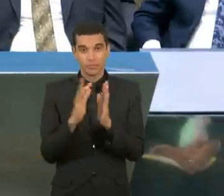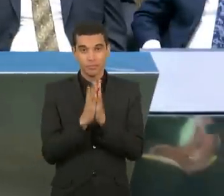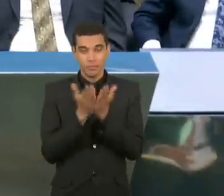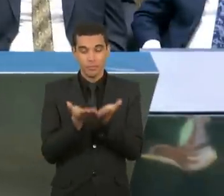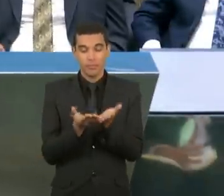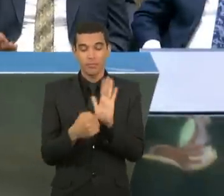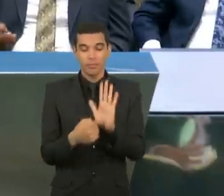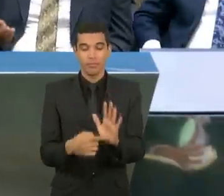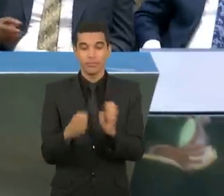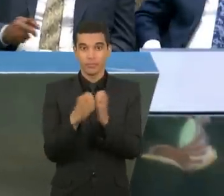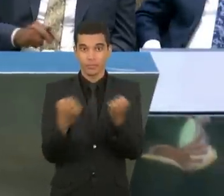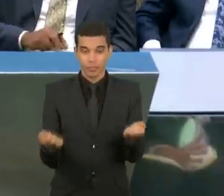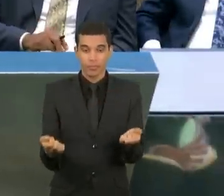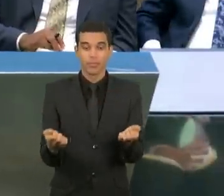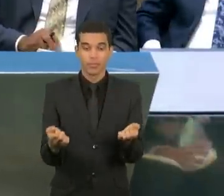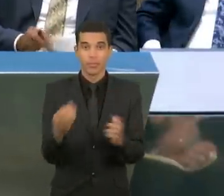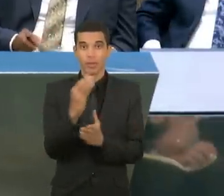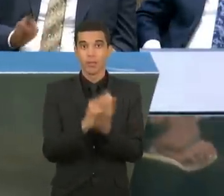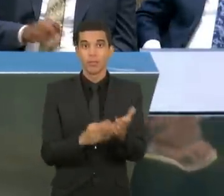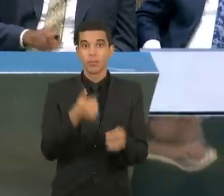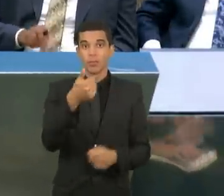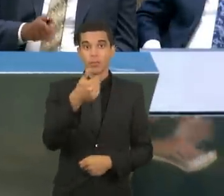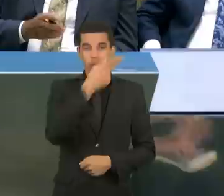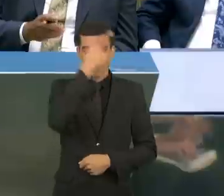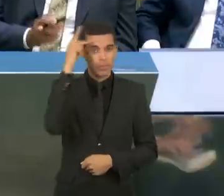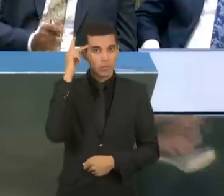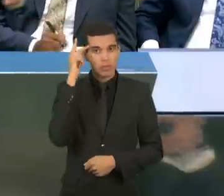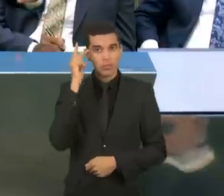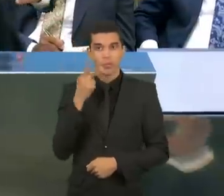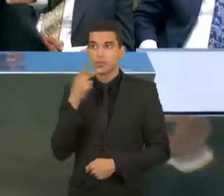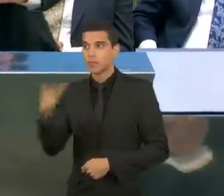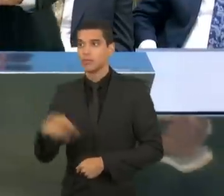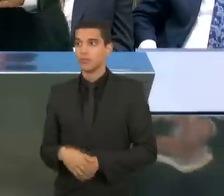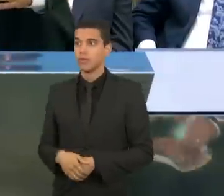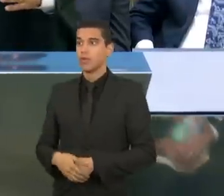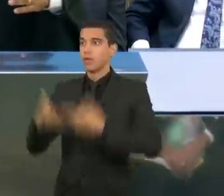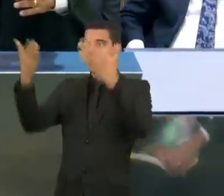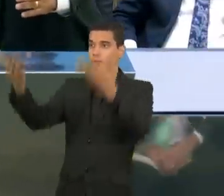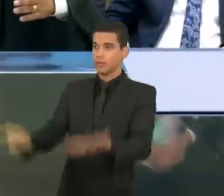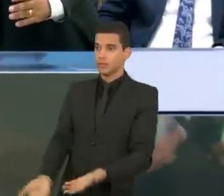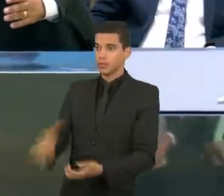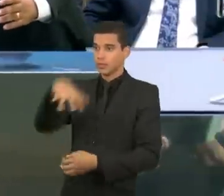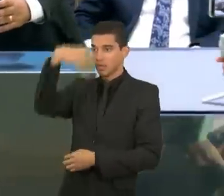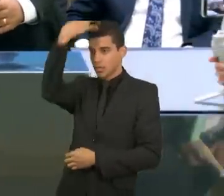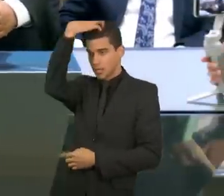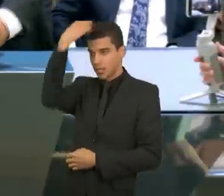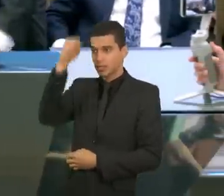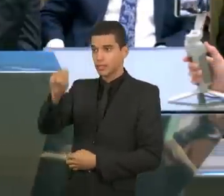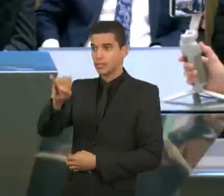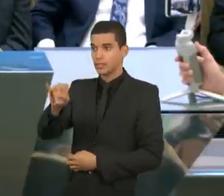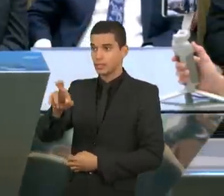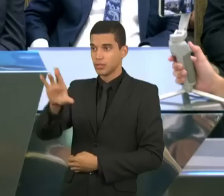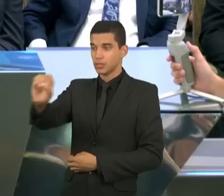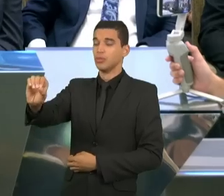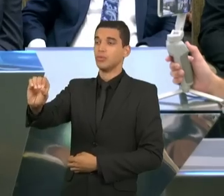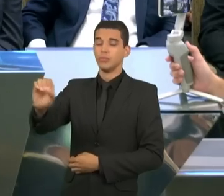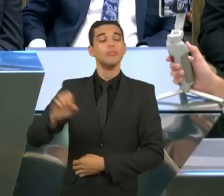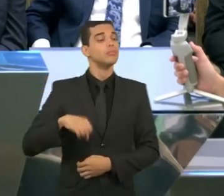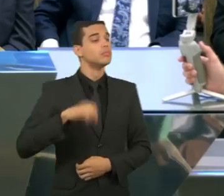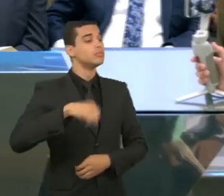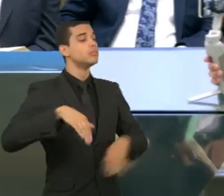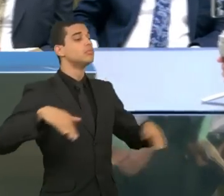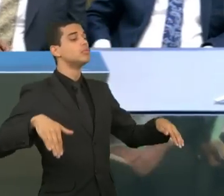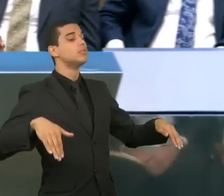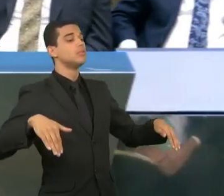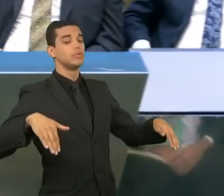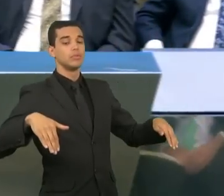1, chegaram para ele e disseram: grande rei Ciro de toda a Pérsia, sim, aqui